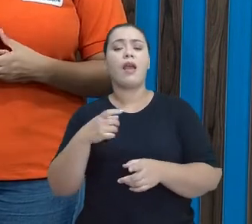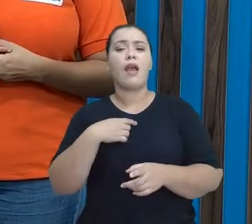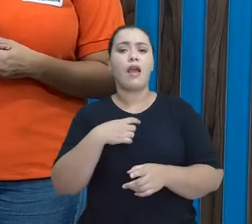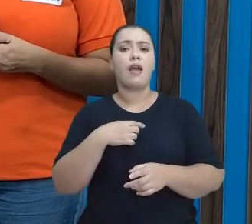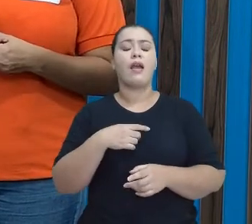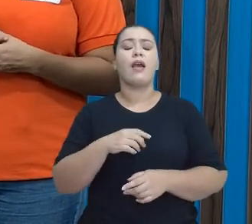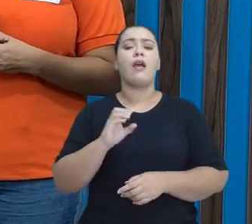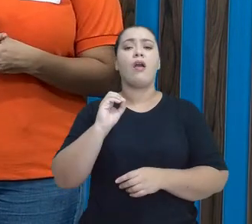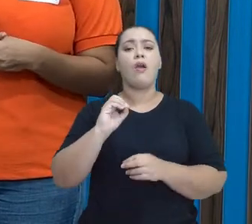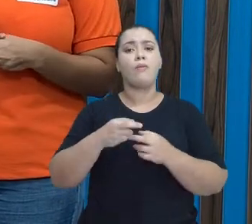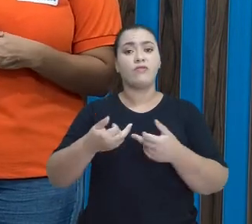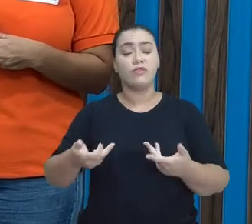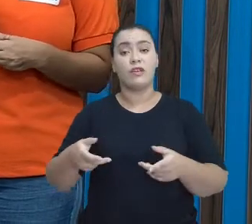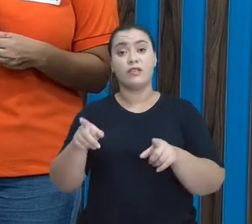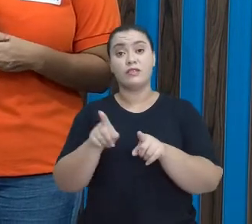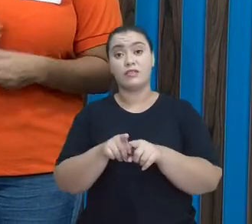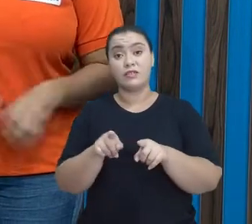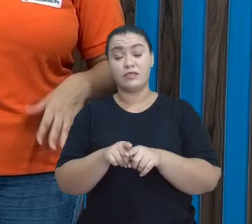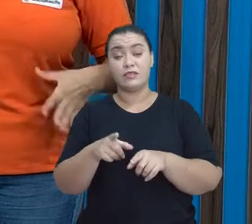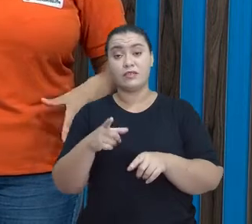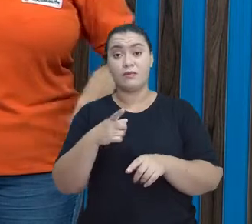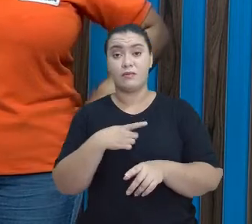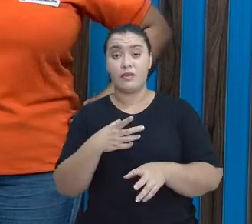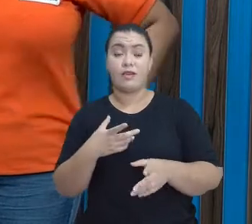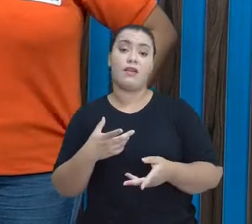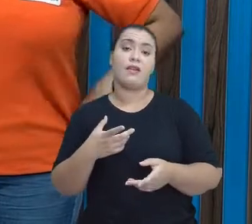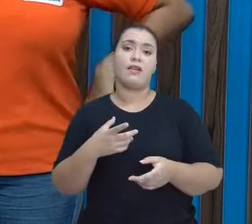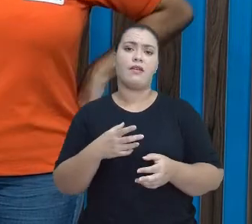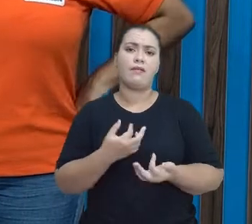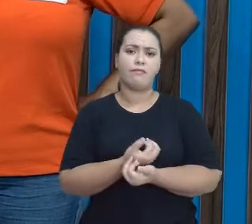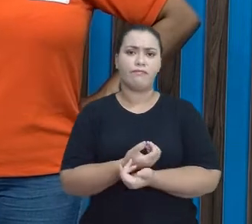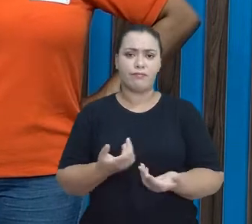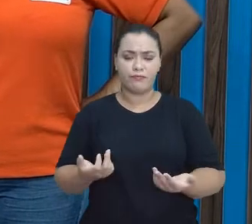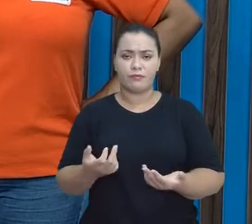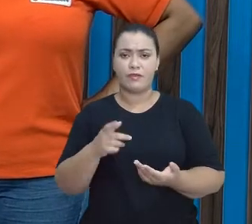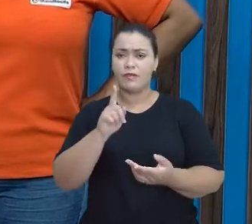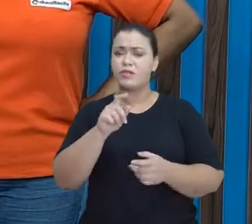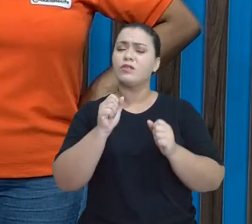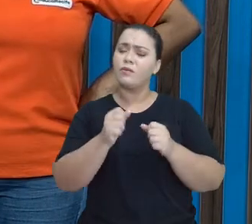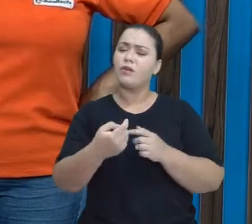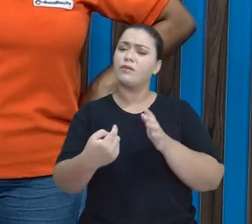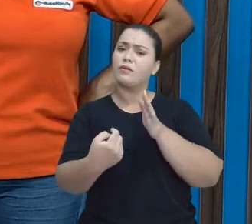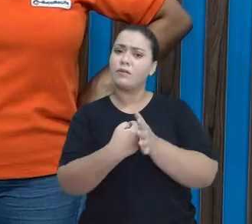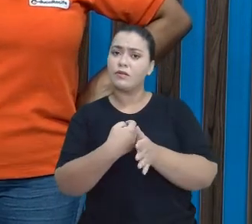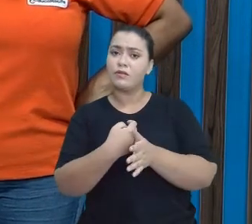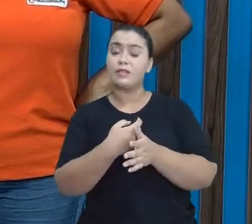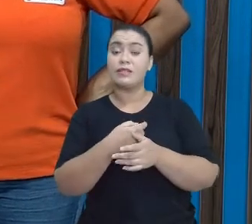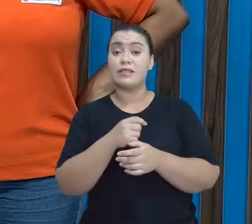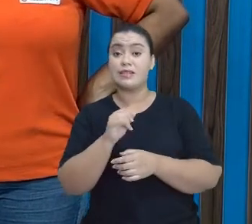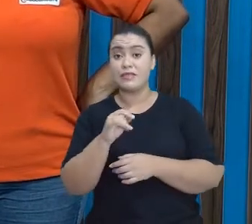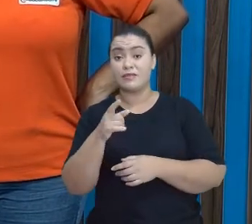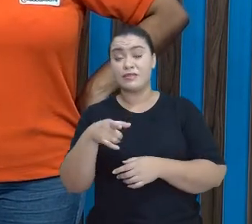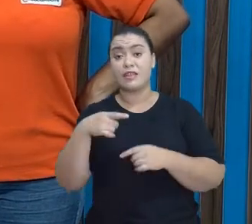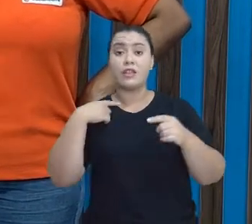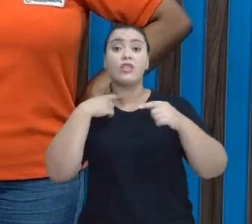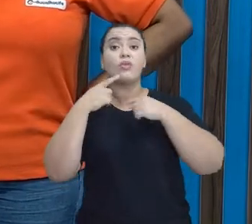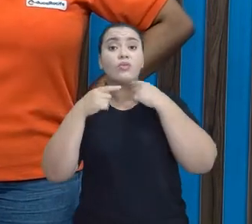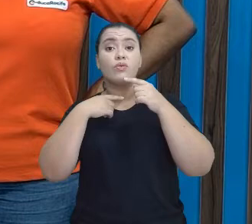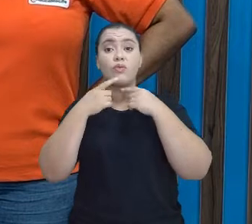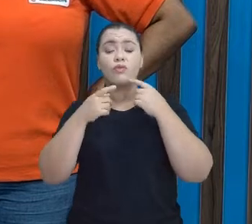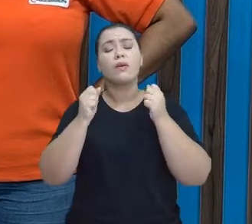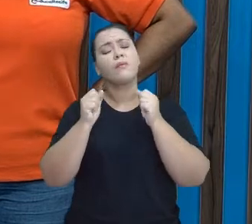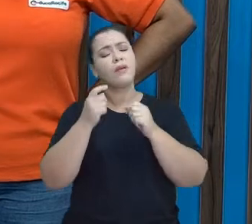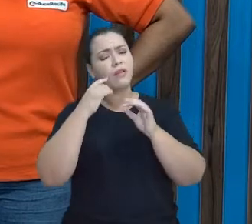calma e eu juro que os conceitos não são tão complexos. E qualquer dúvida, vocês podem rever essa aula, tanto no nosso